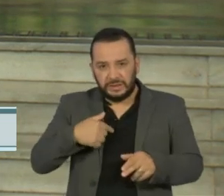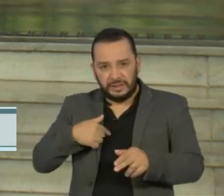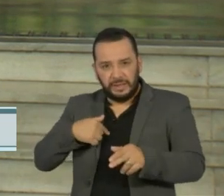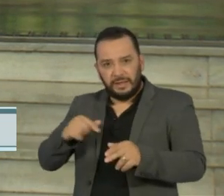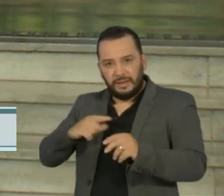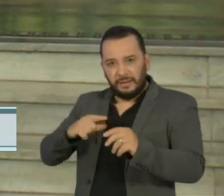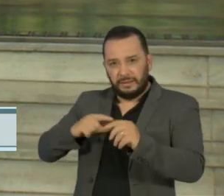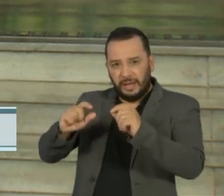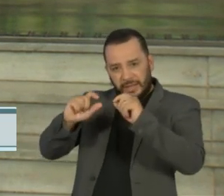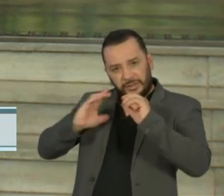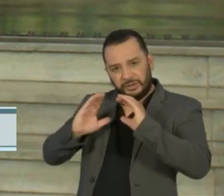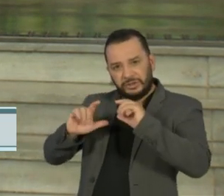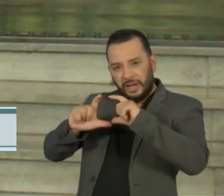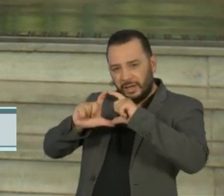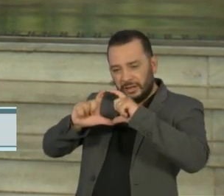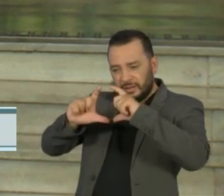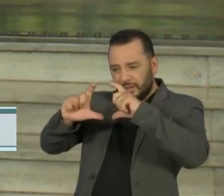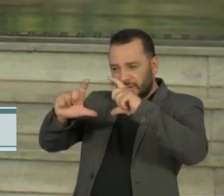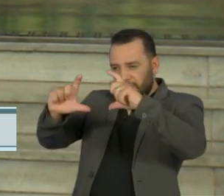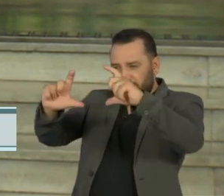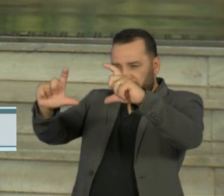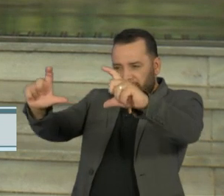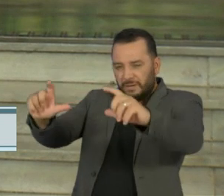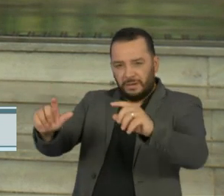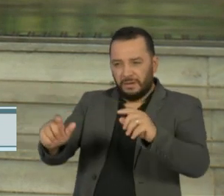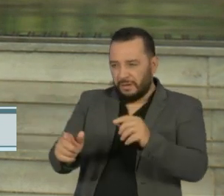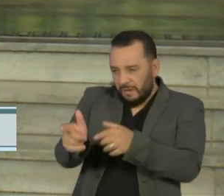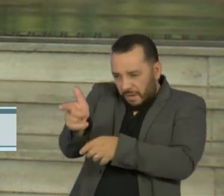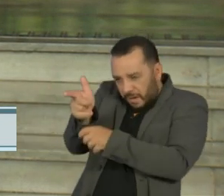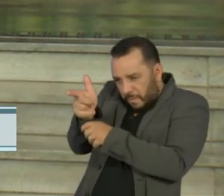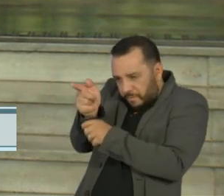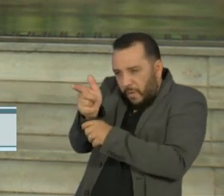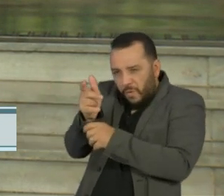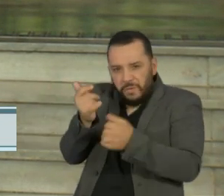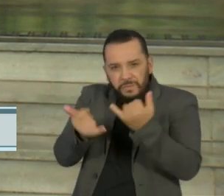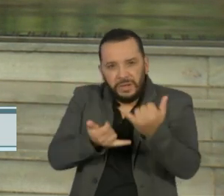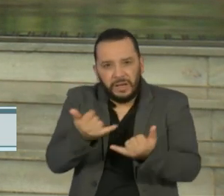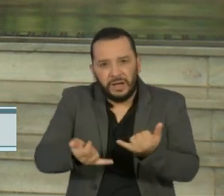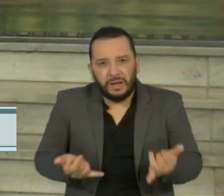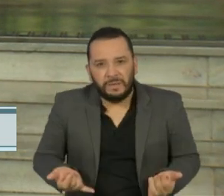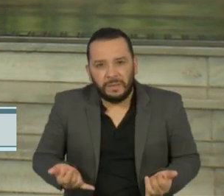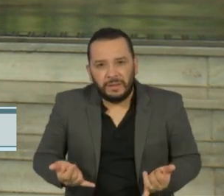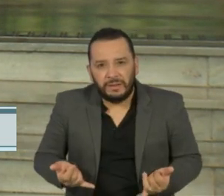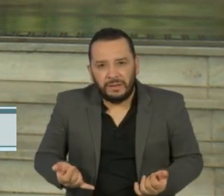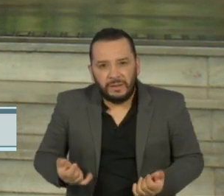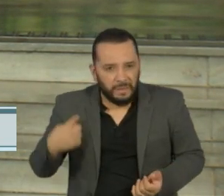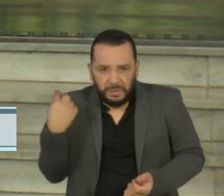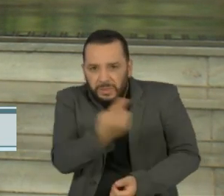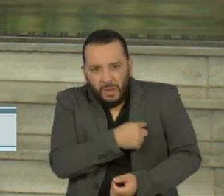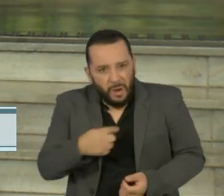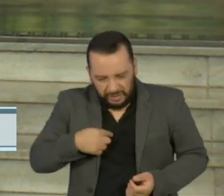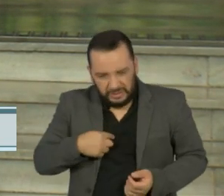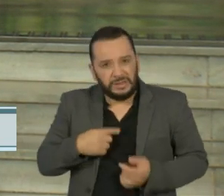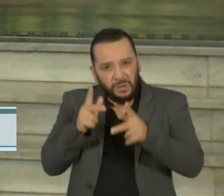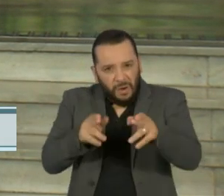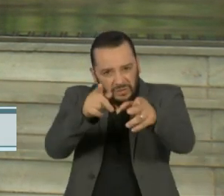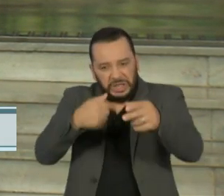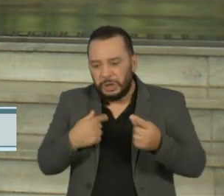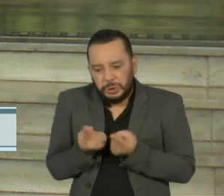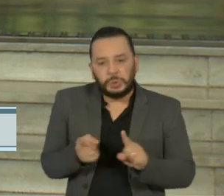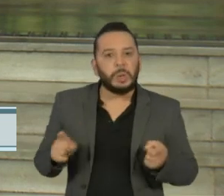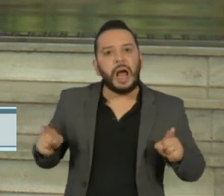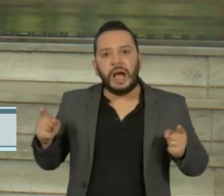jardim do Palácio do Alvorada. Estamos enfrentando uma gravíssima crise de saúde, de vida e de